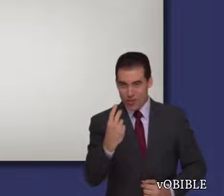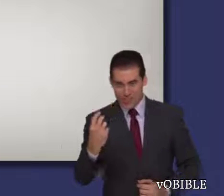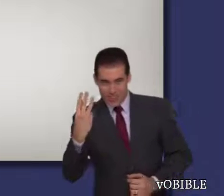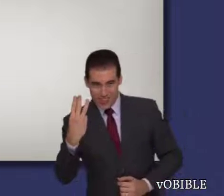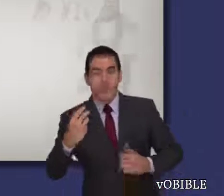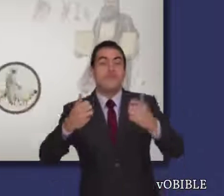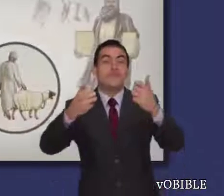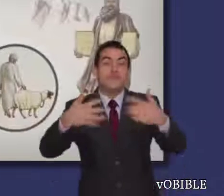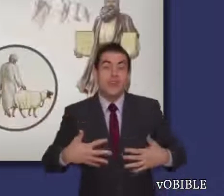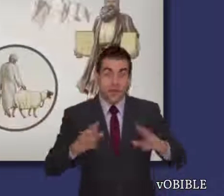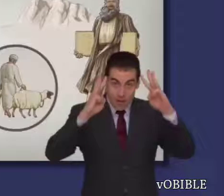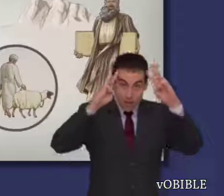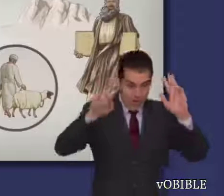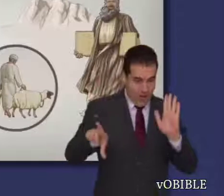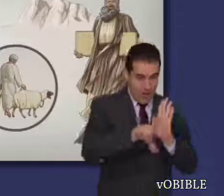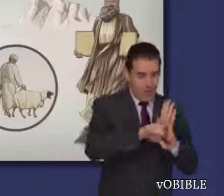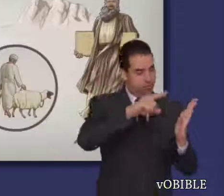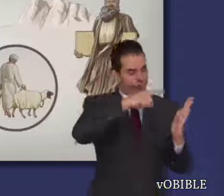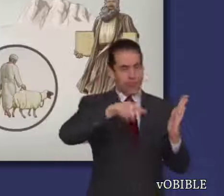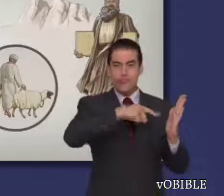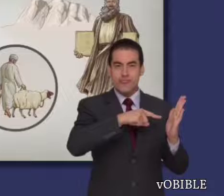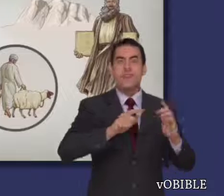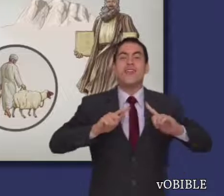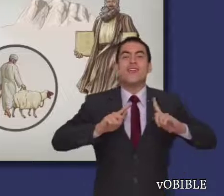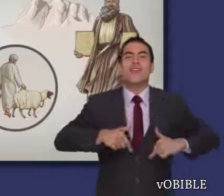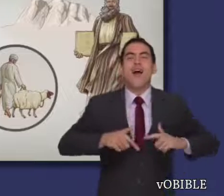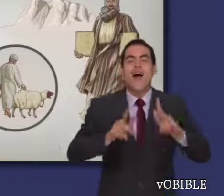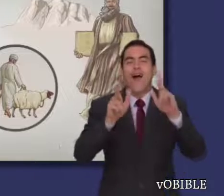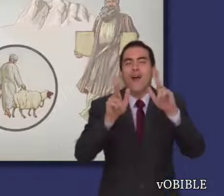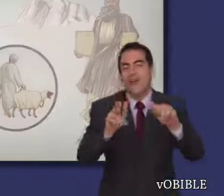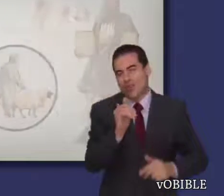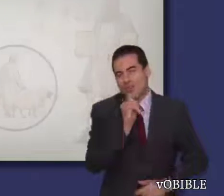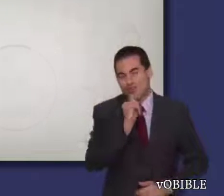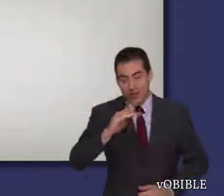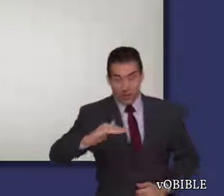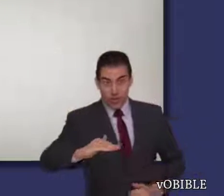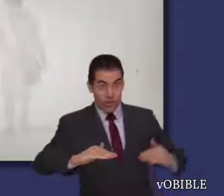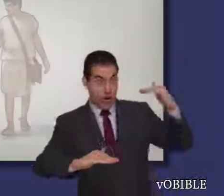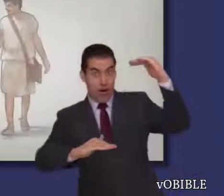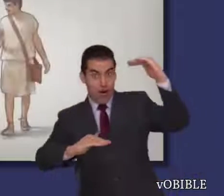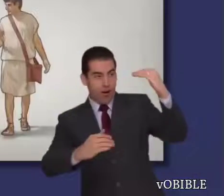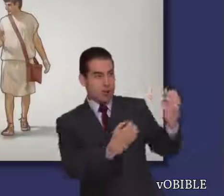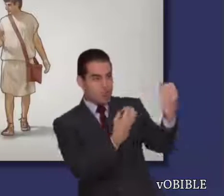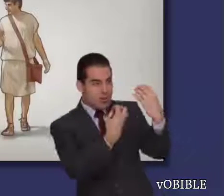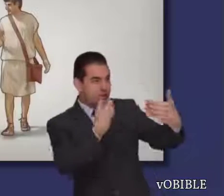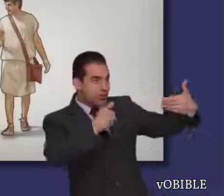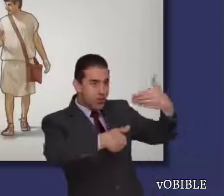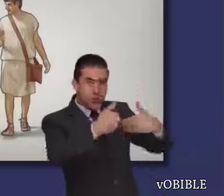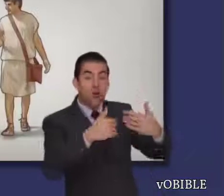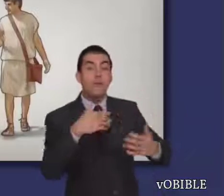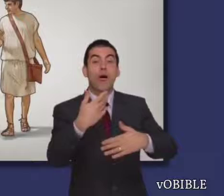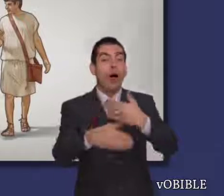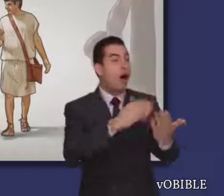3, Paulo explica que fazer as obras exigidas pela lei mosaica não torna uma pessoa justa. Ele diz que a lei foi